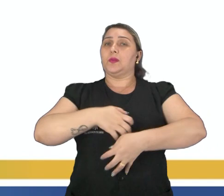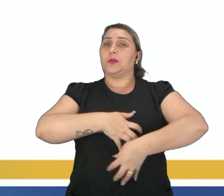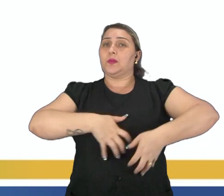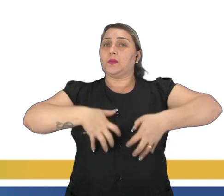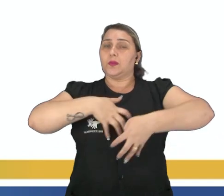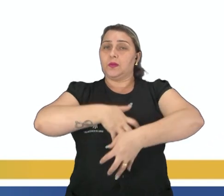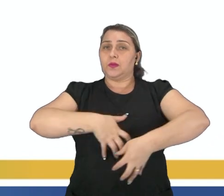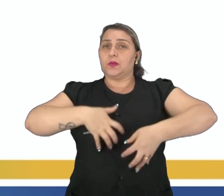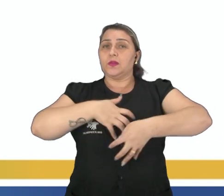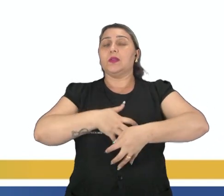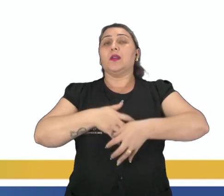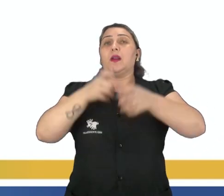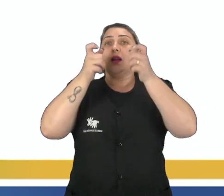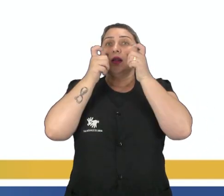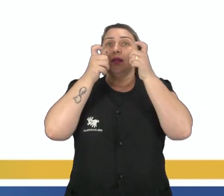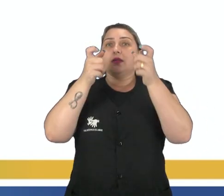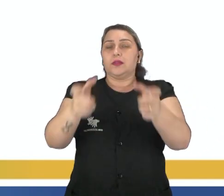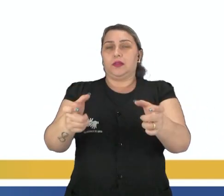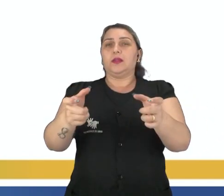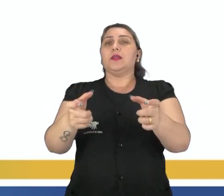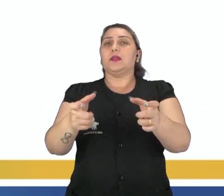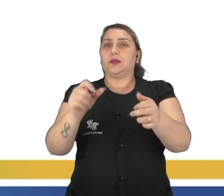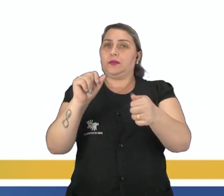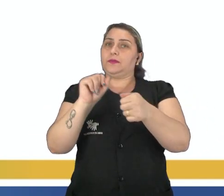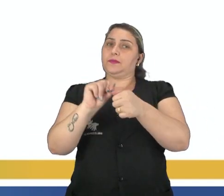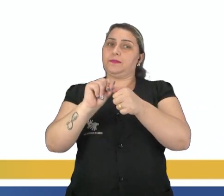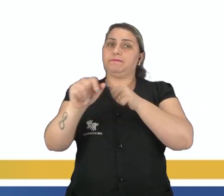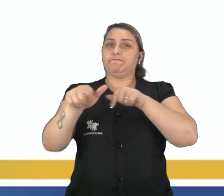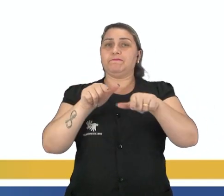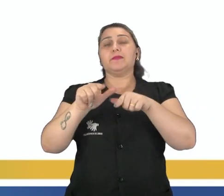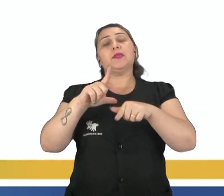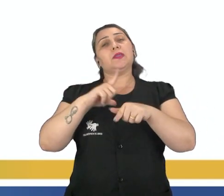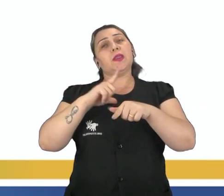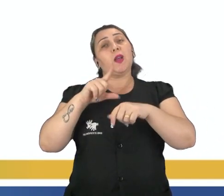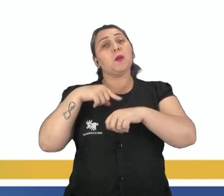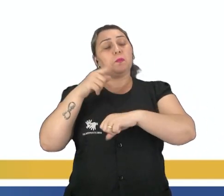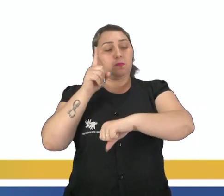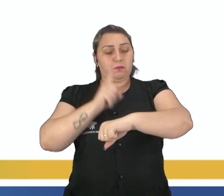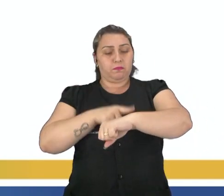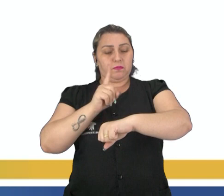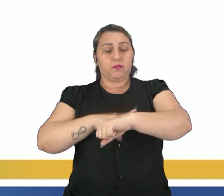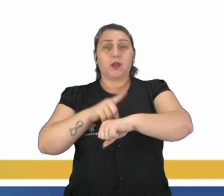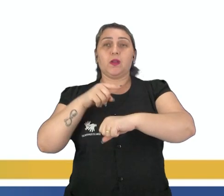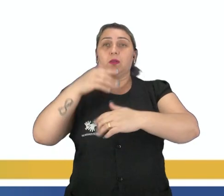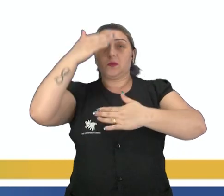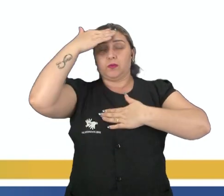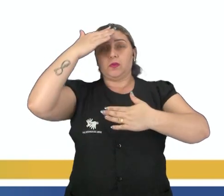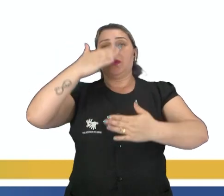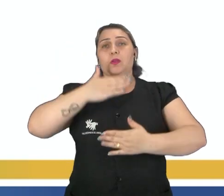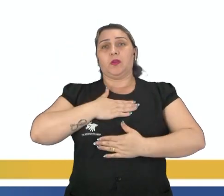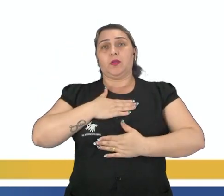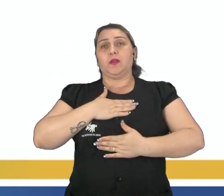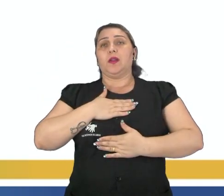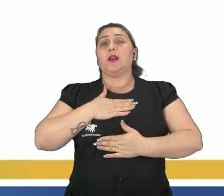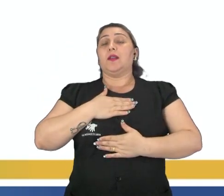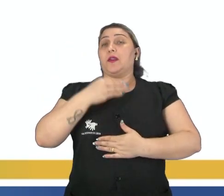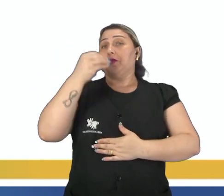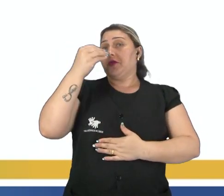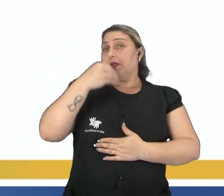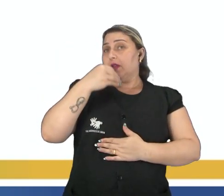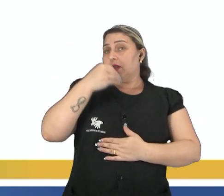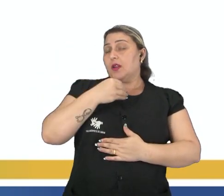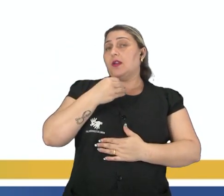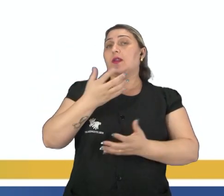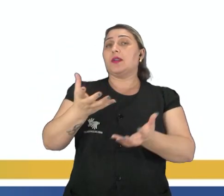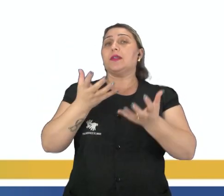momento que a gente vai estar mais atento para desempenhar algumas tarefas e existe um momento que o nosso corpo ele vai começar a decair, né,